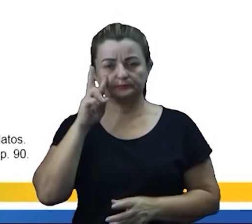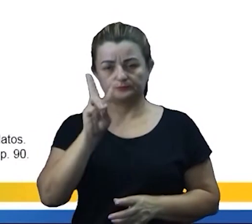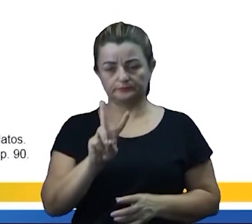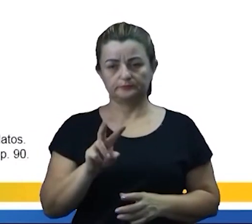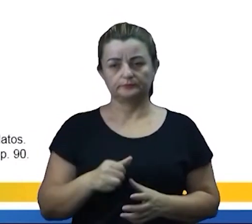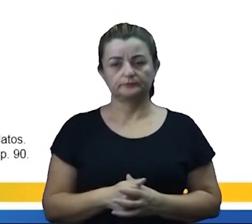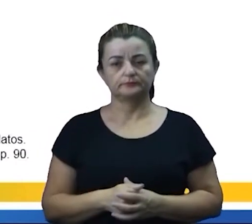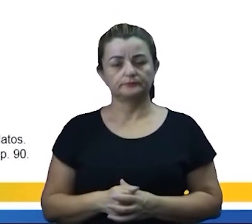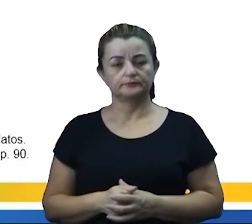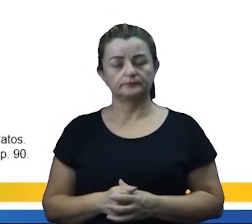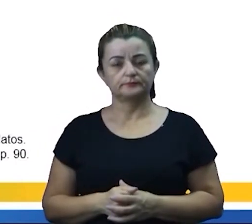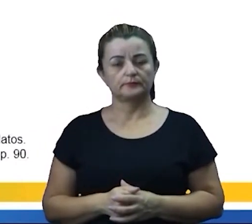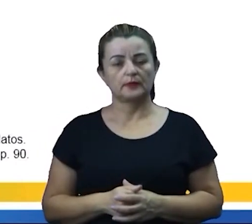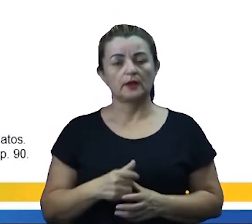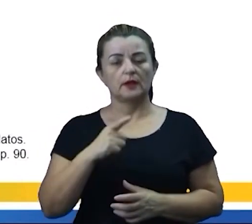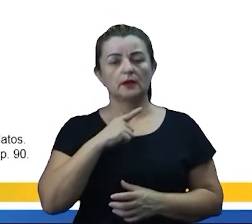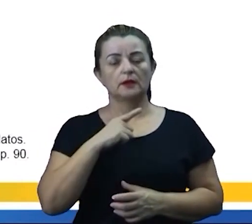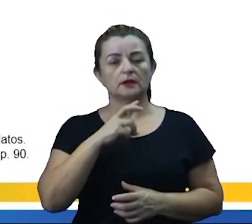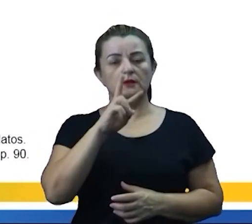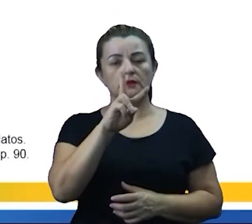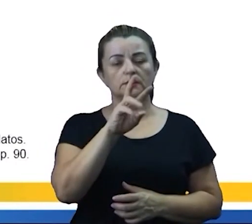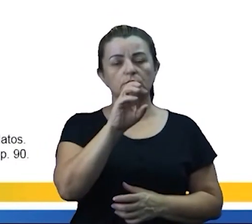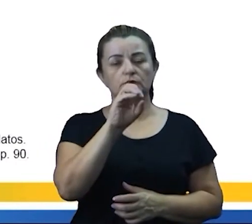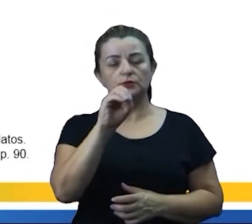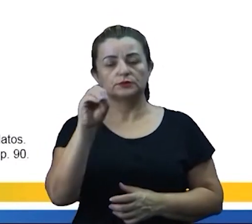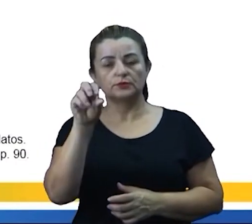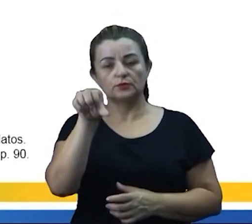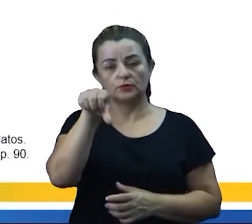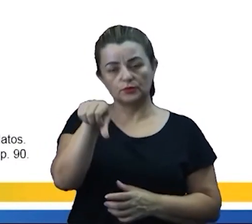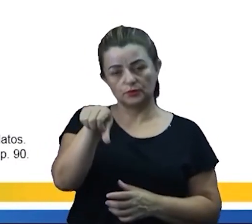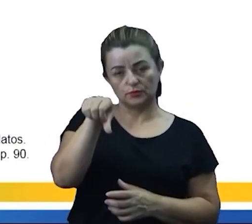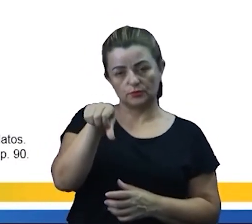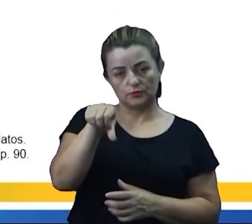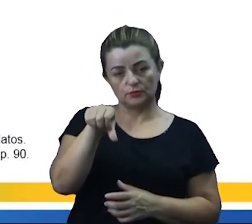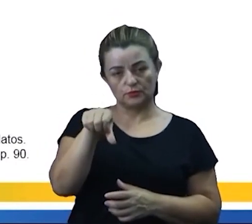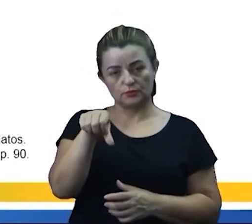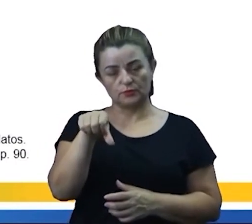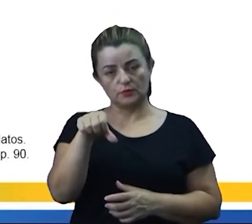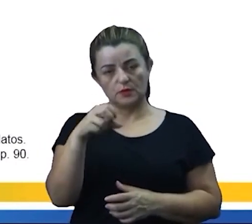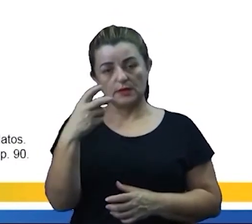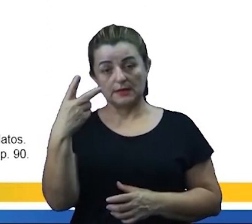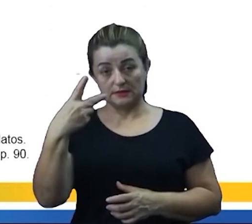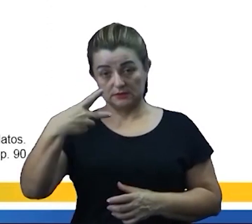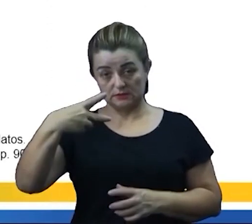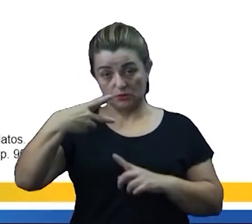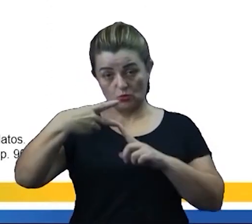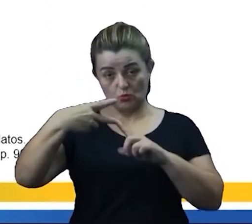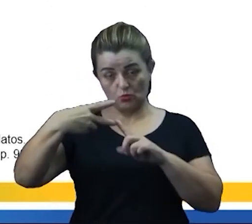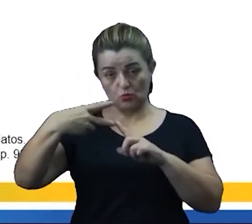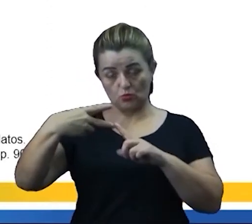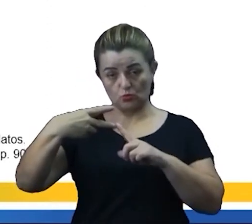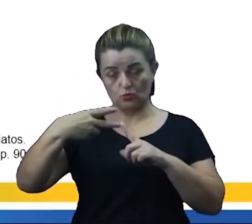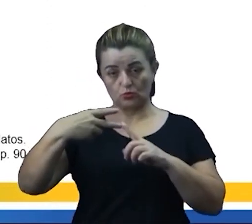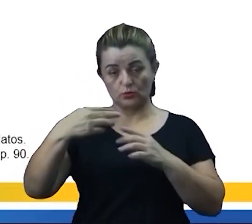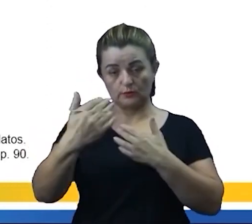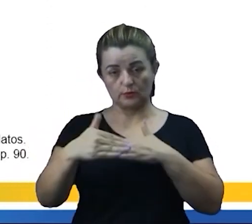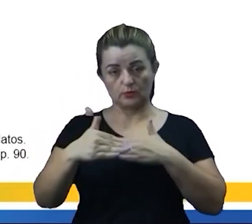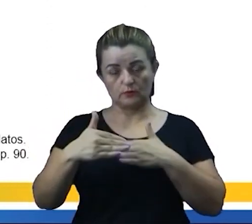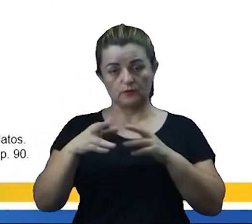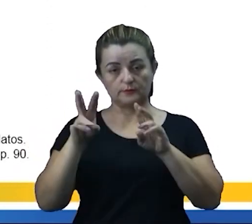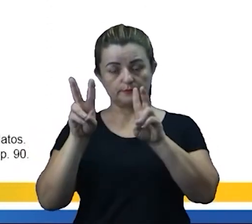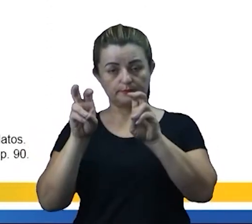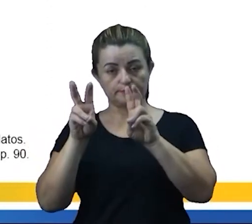só. Essa questão foi aplicada em 2009, foi na segunda aplicação do Enem, tá? O título do poema